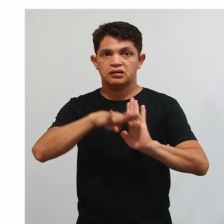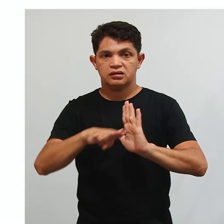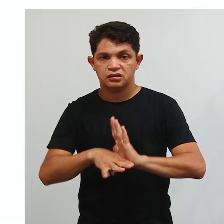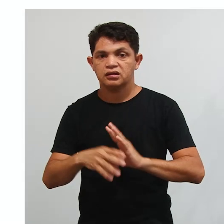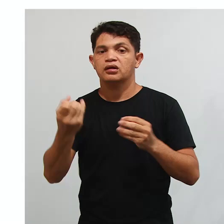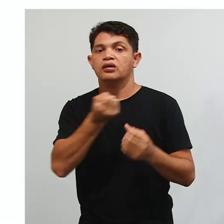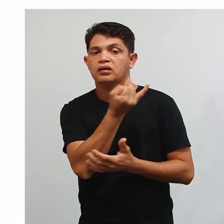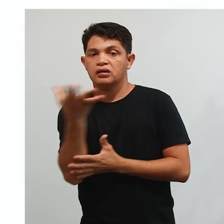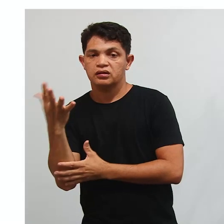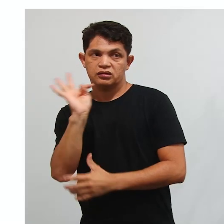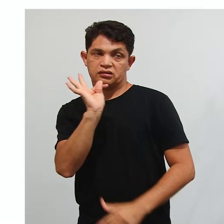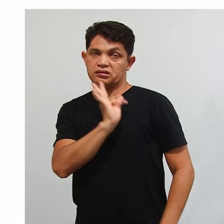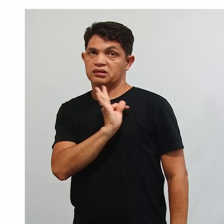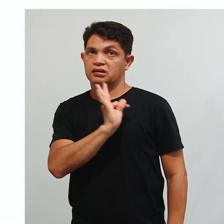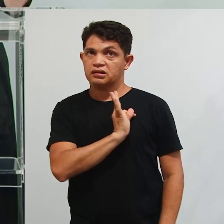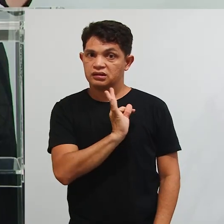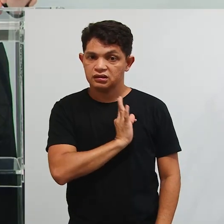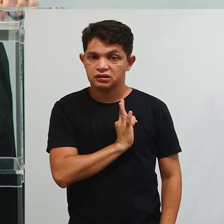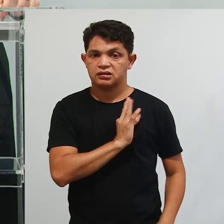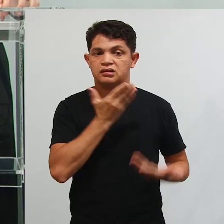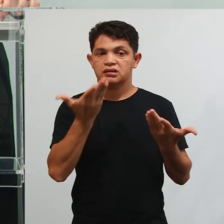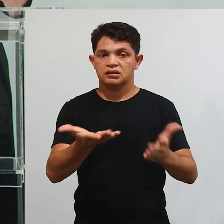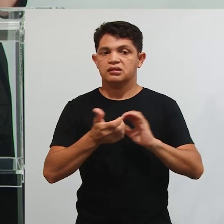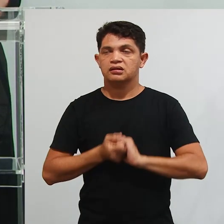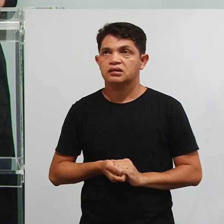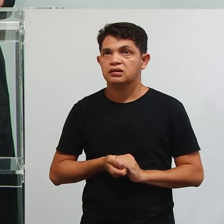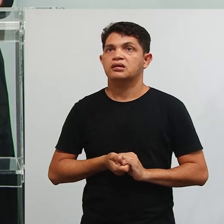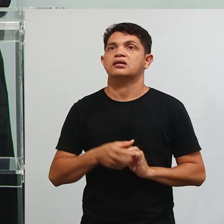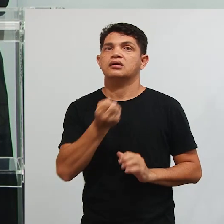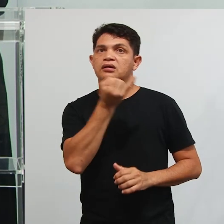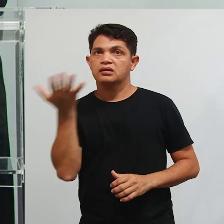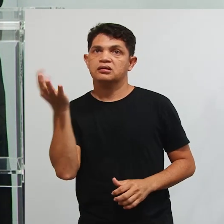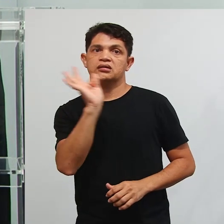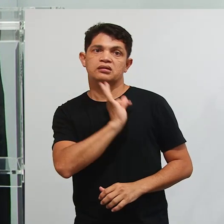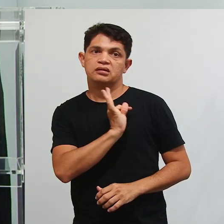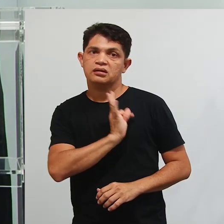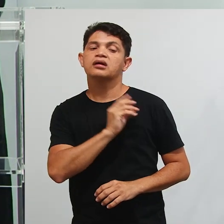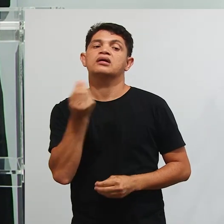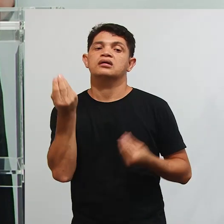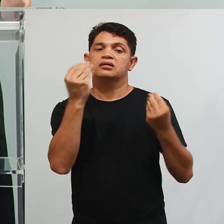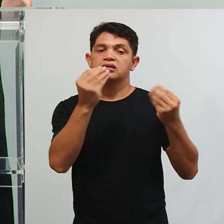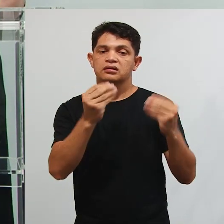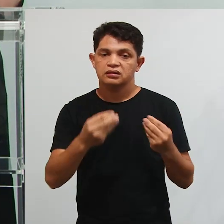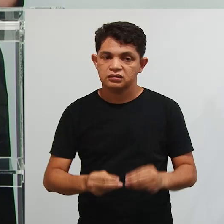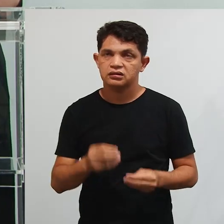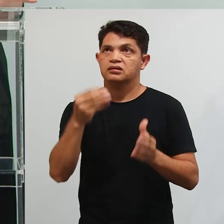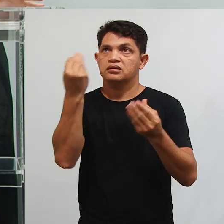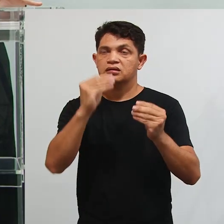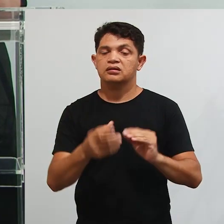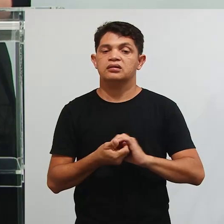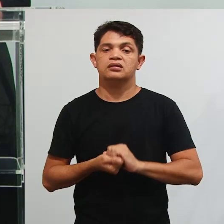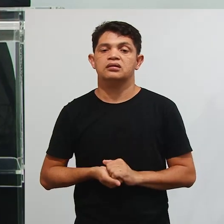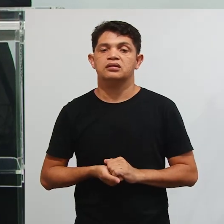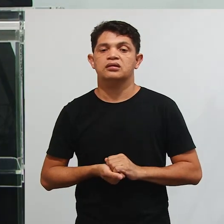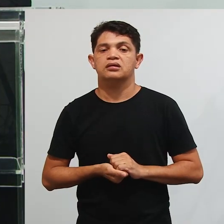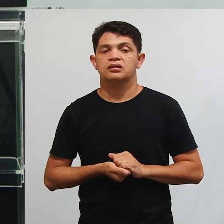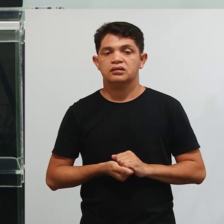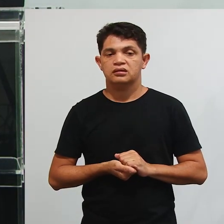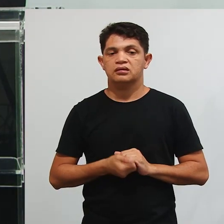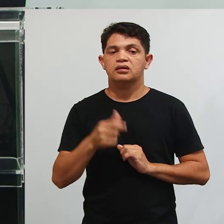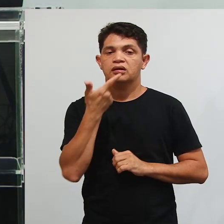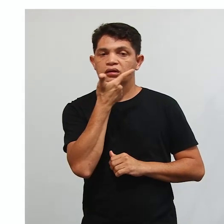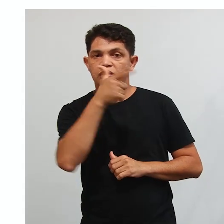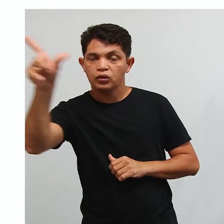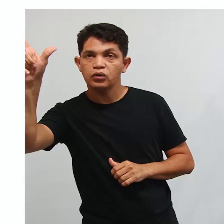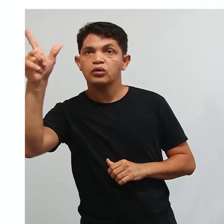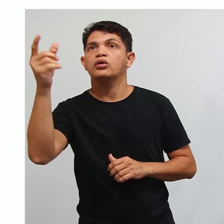sempre toda a pesquisa você vai definir se os teus dados vão ser quantitativos ou qualitativos né ou mistos sempre né você vai definir isso